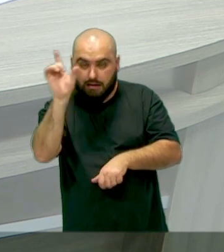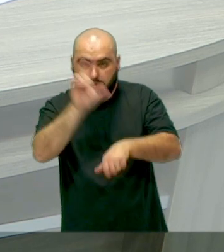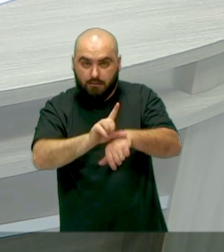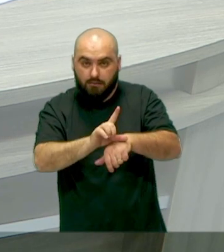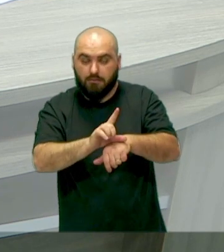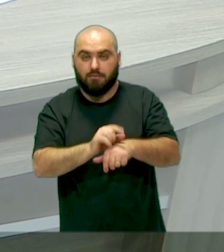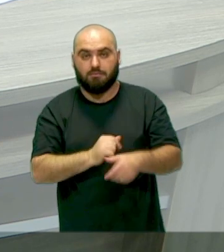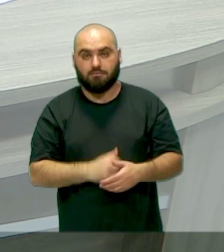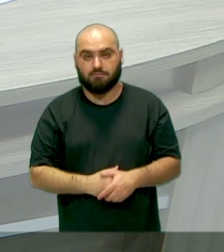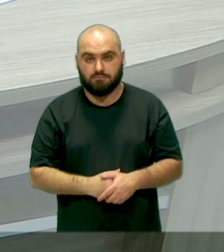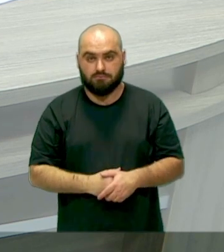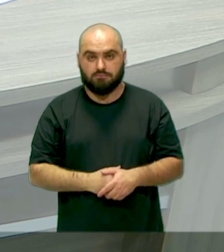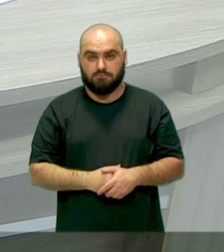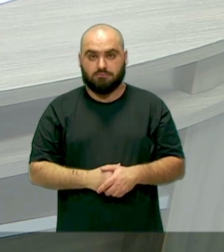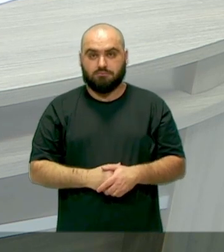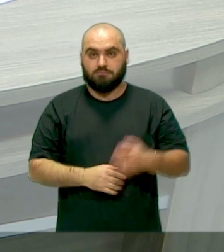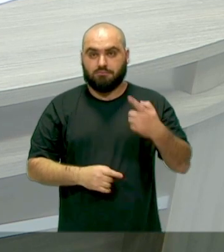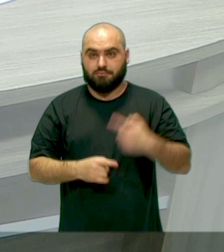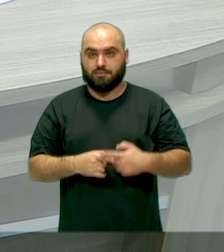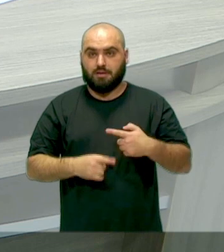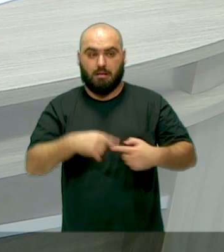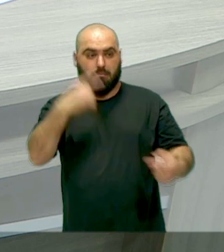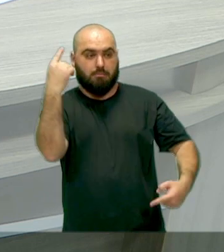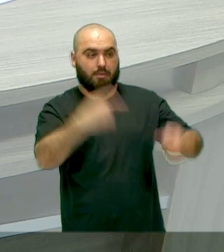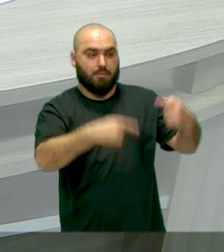Porque na disputa nunca tem.